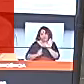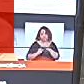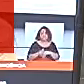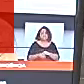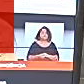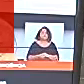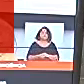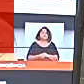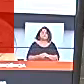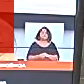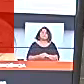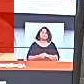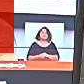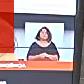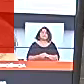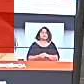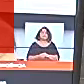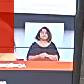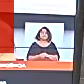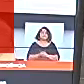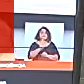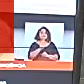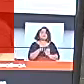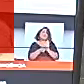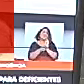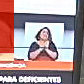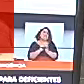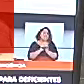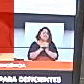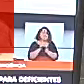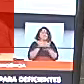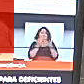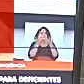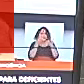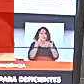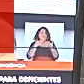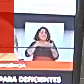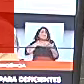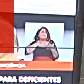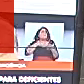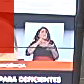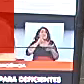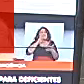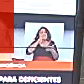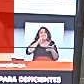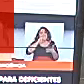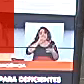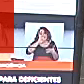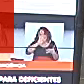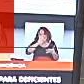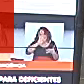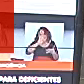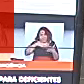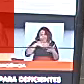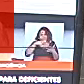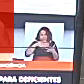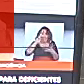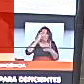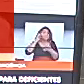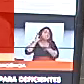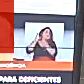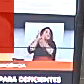eu queria aqui primeiro, antes de falar algo sobre a Denise, que a Denise ela tem uma história que eu gostaria de contar para vocês, que eu